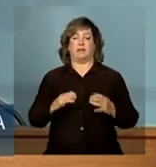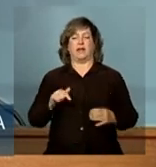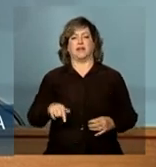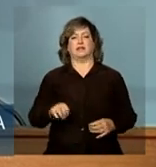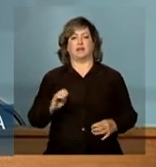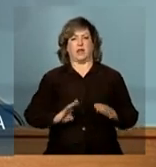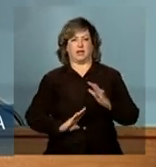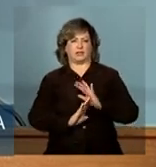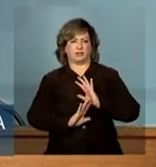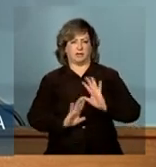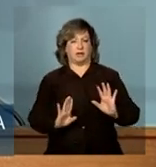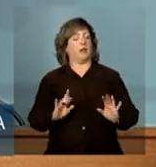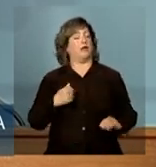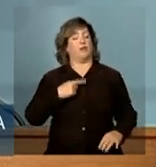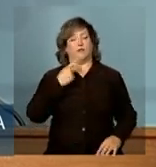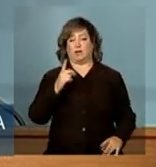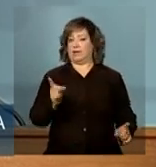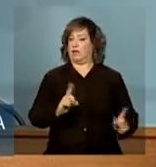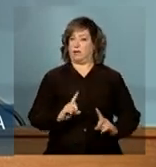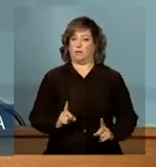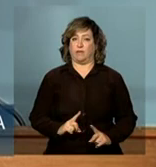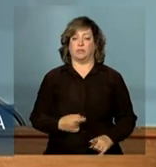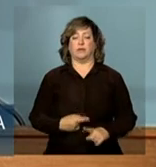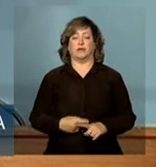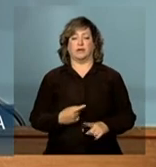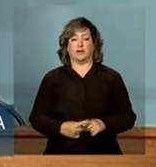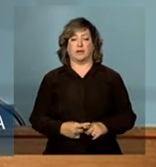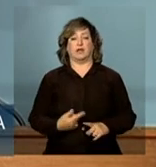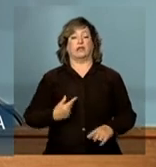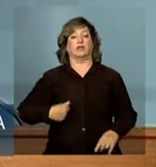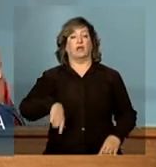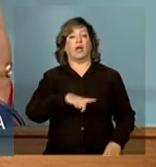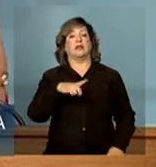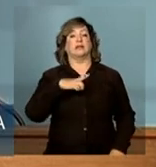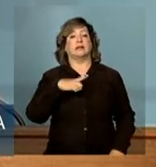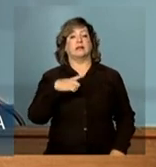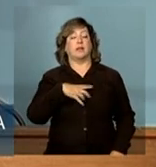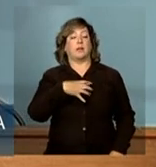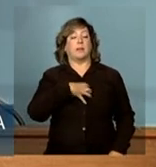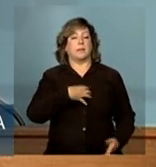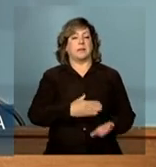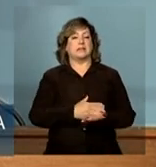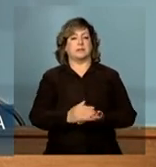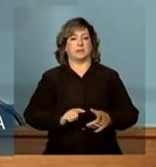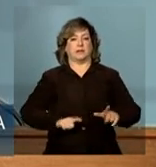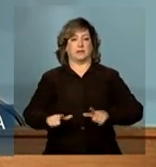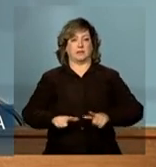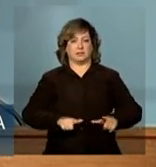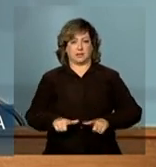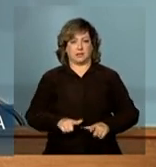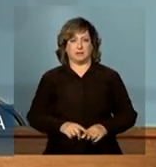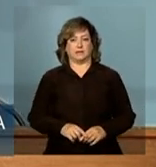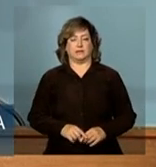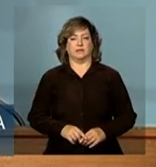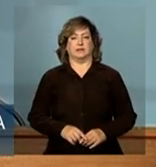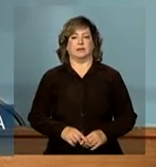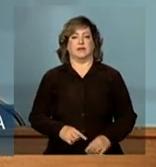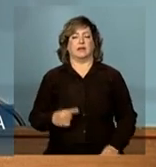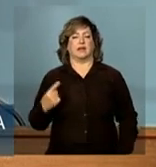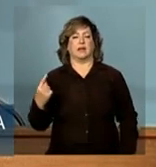suficiente? Eu vou dizer para os senhores, não é. Até porque a gente tem um princípio de atuação, que é o seguinte: